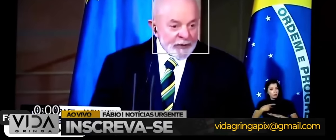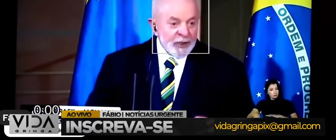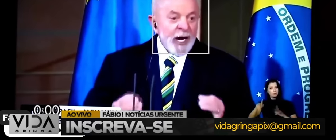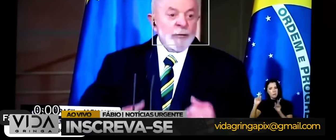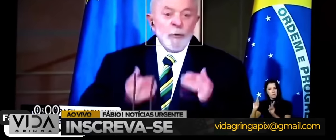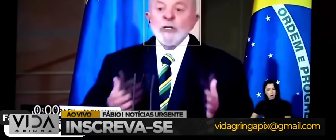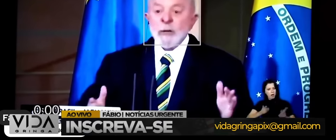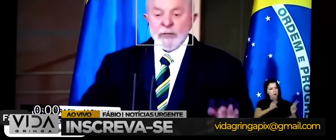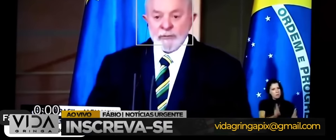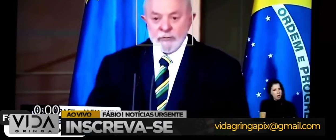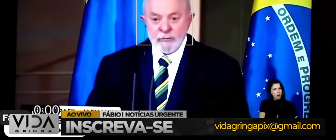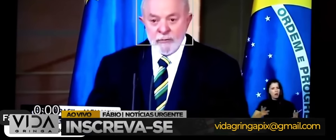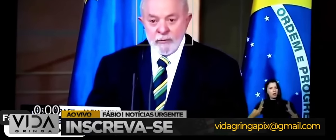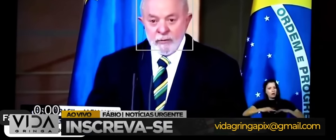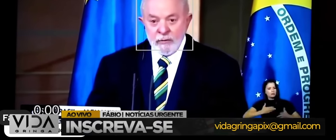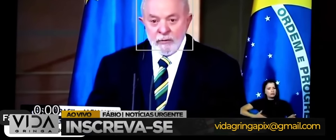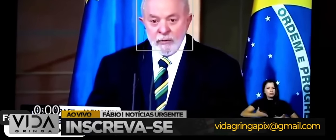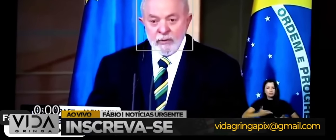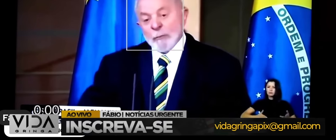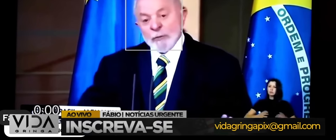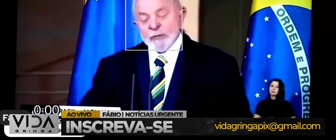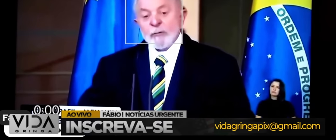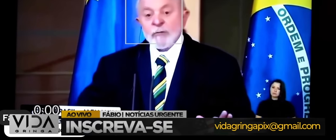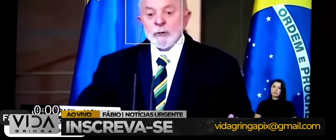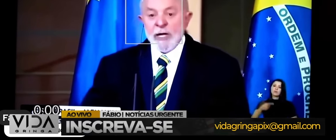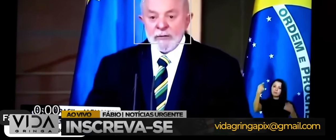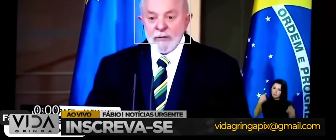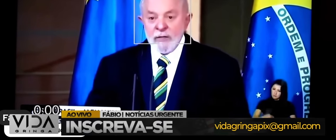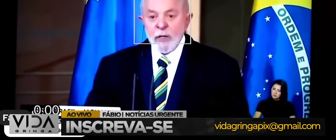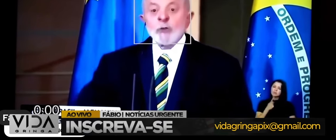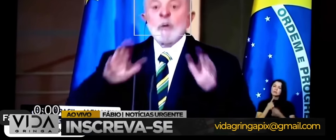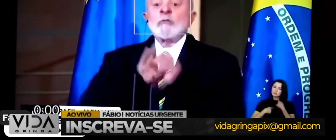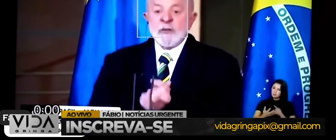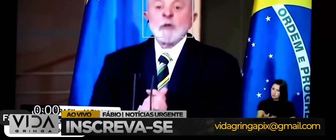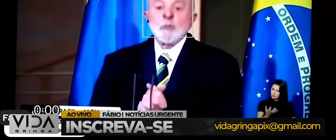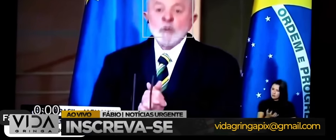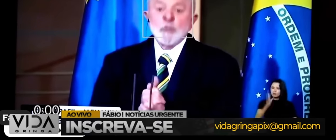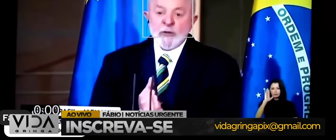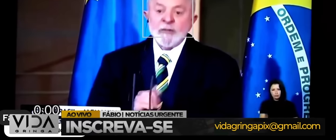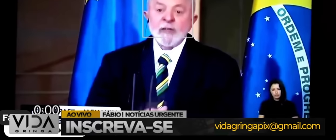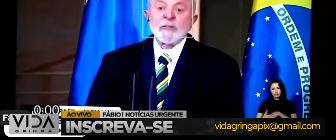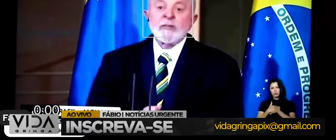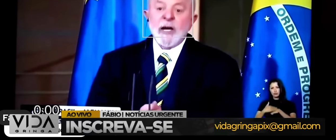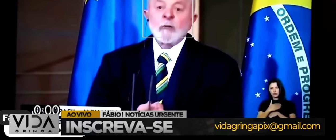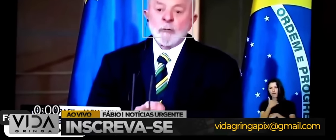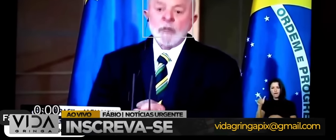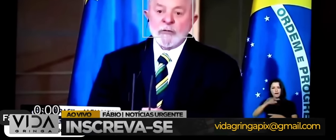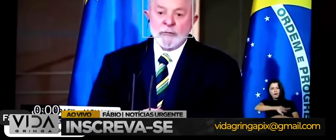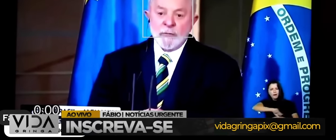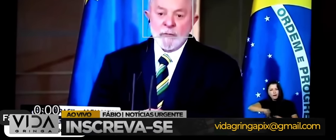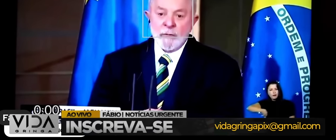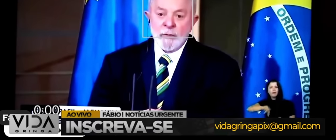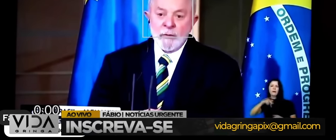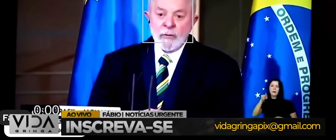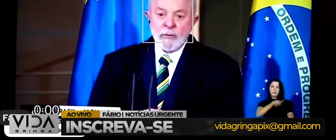pacificamente harmonicamente o imil conversi com muitos presidentes de Israel sobre